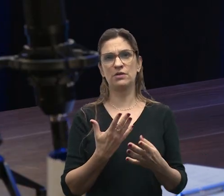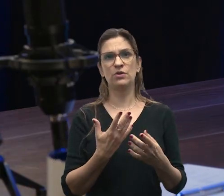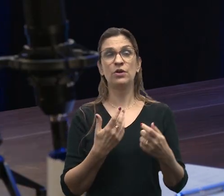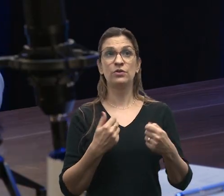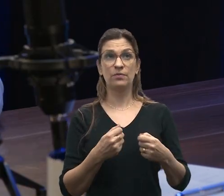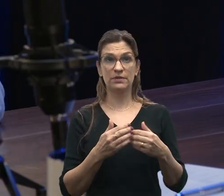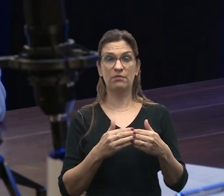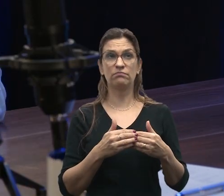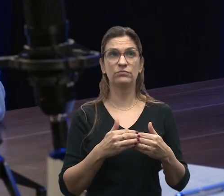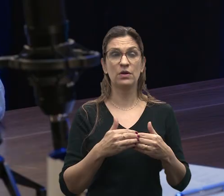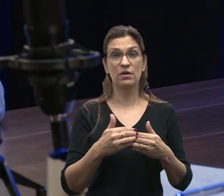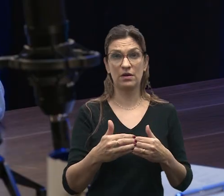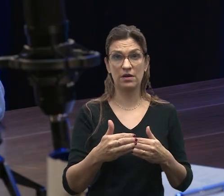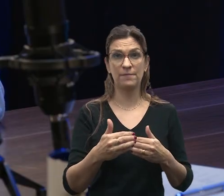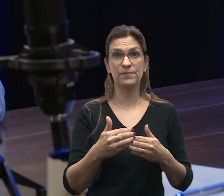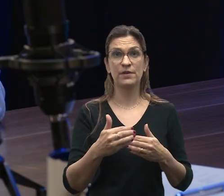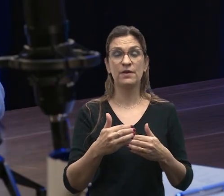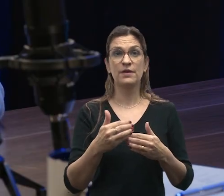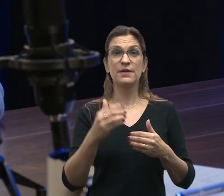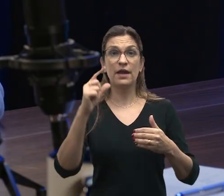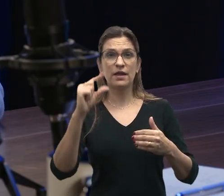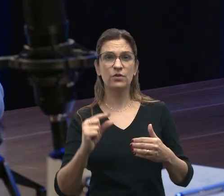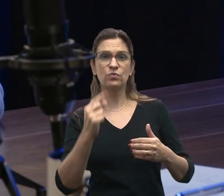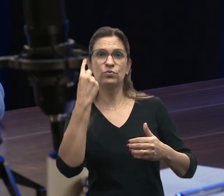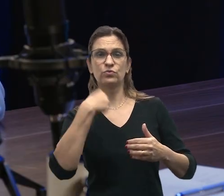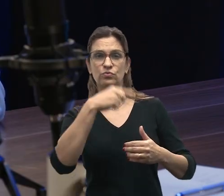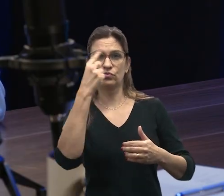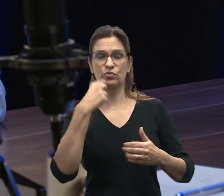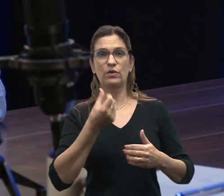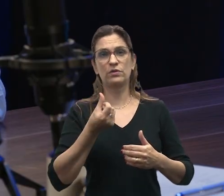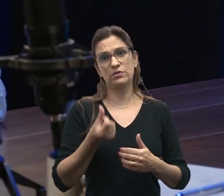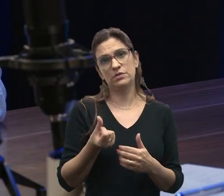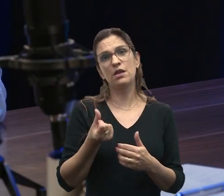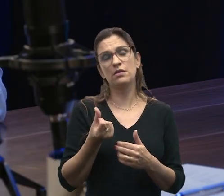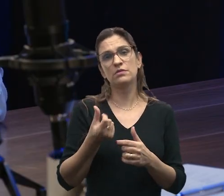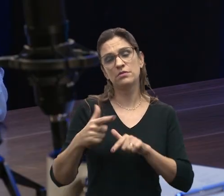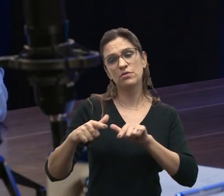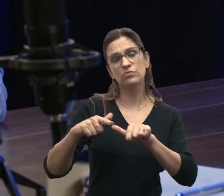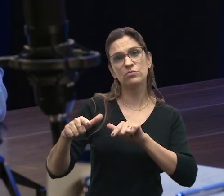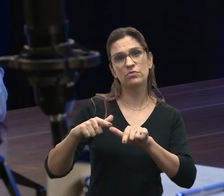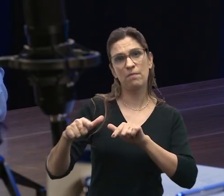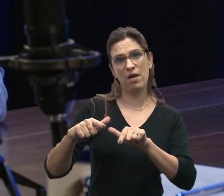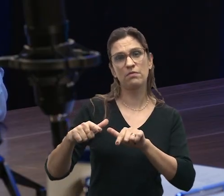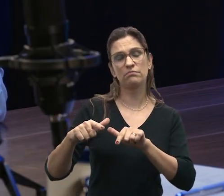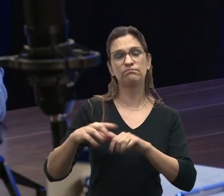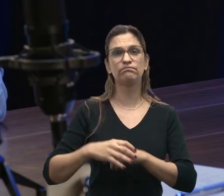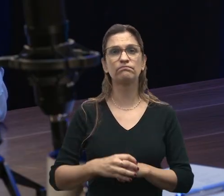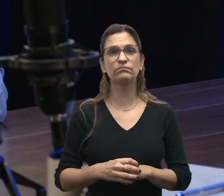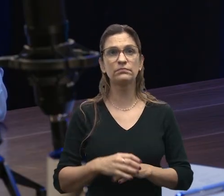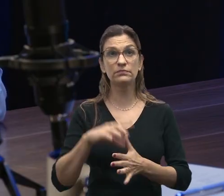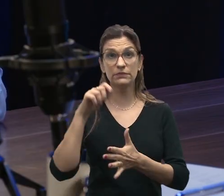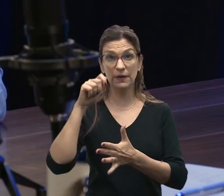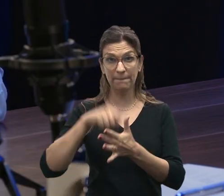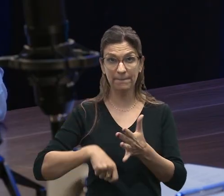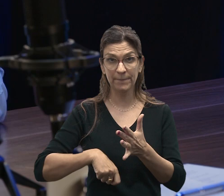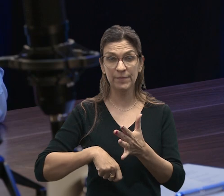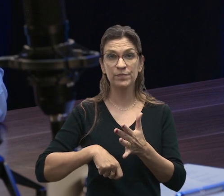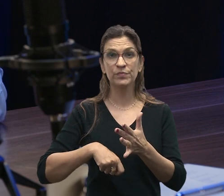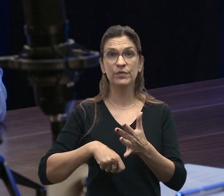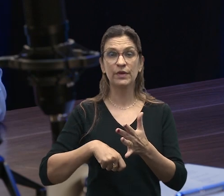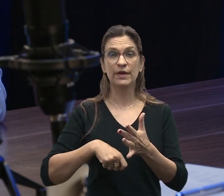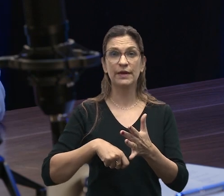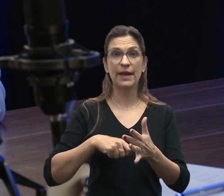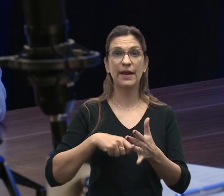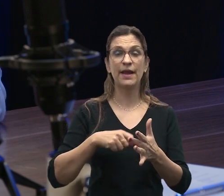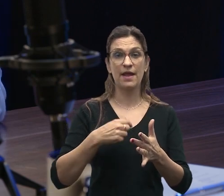troca e essa emenda constitucional já foi assinada por, além de mim, mais 11 vereadores.